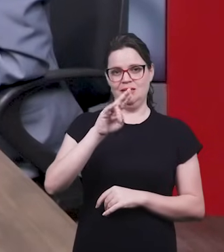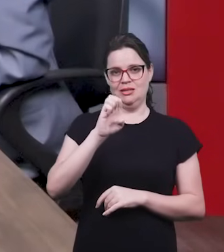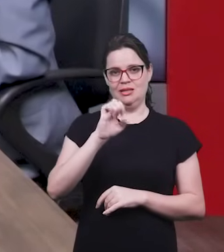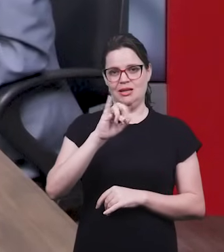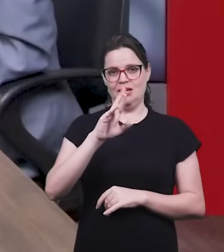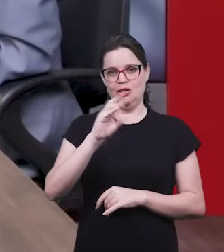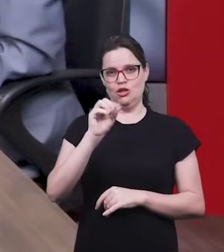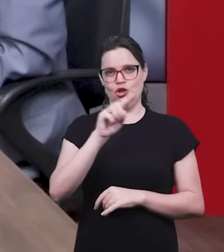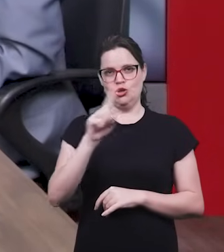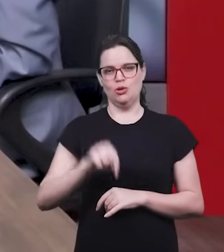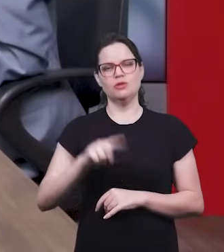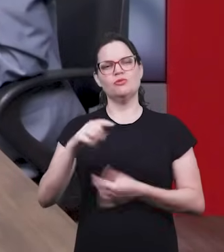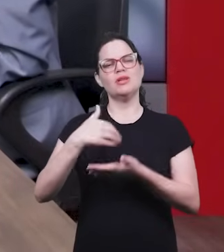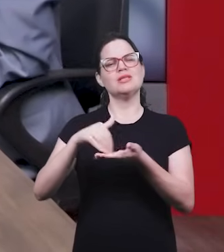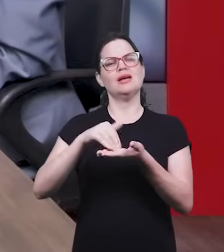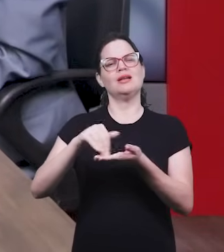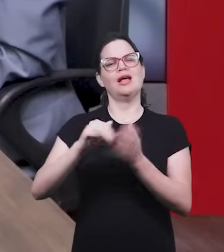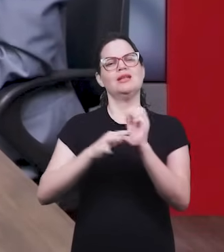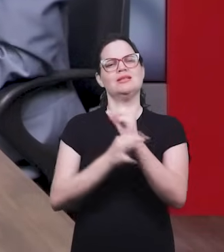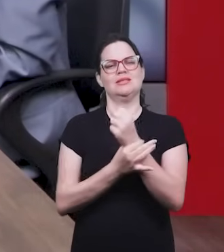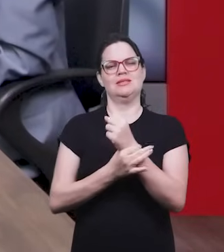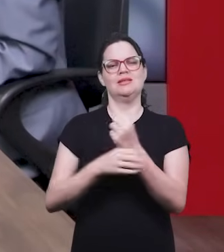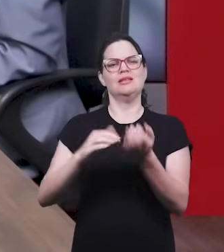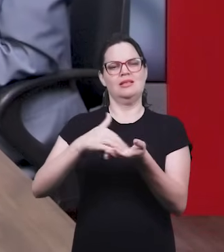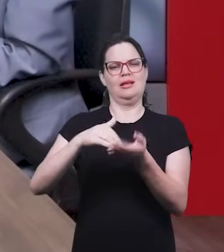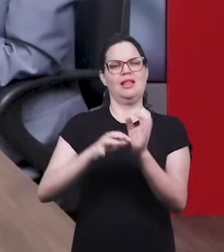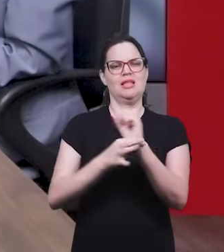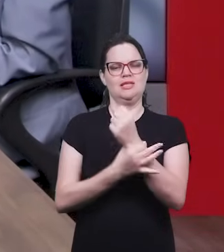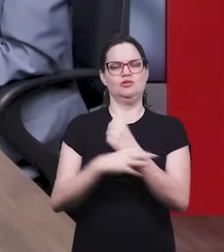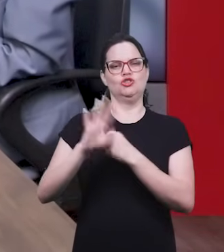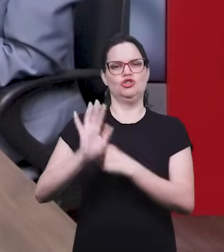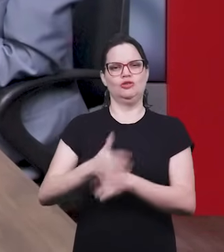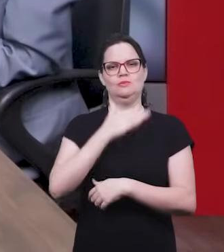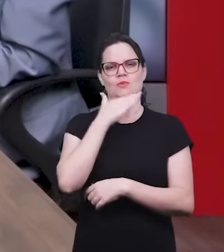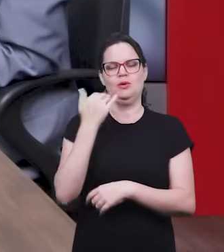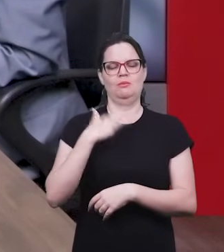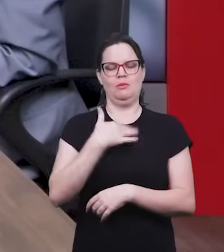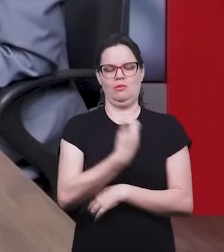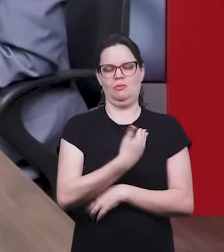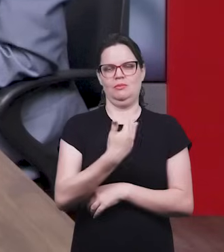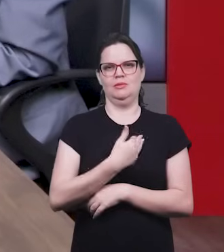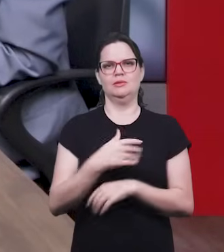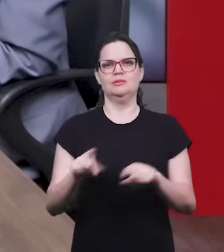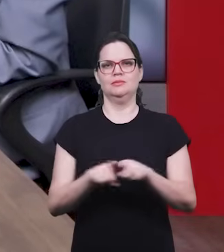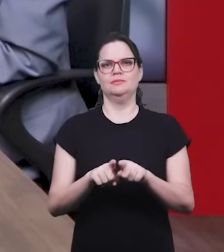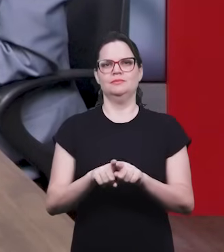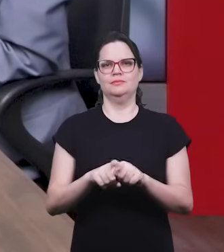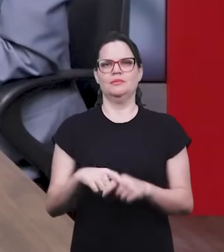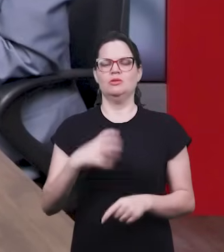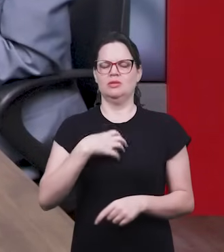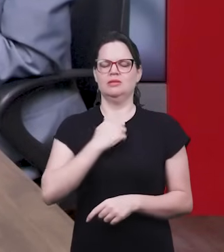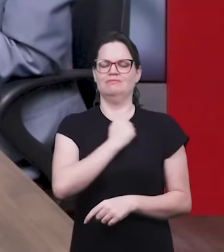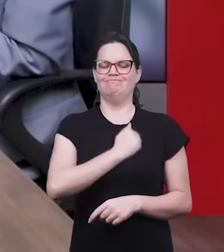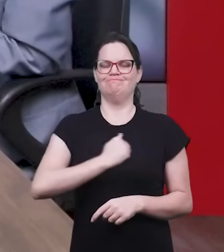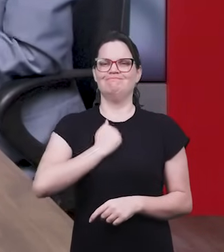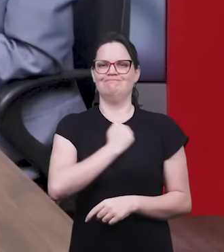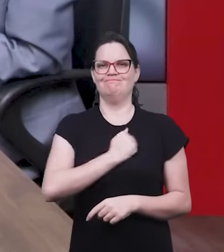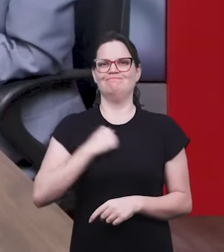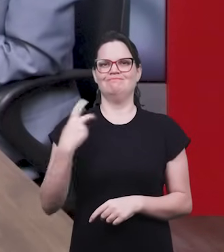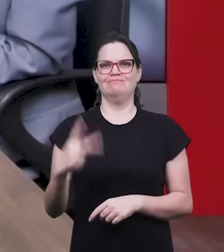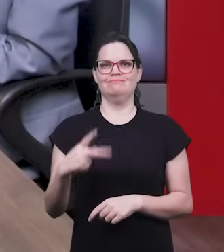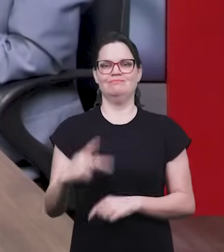foi... secretário de Segurança. Ele até ia falecer, um grande amigo meu. Eu senti muita ausência dele,